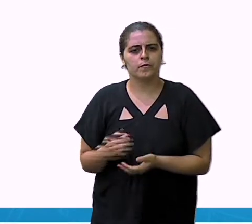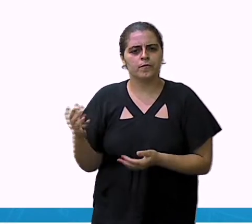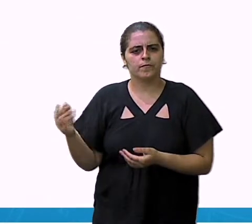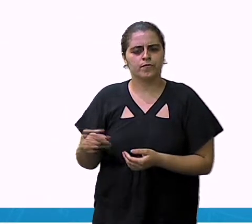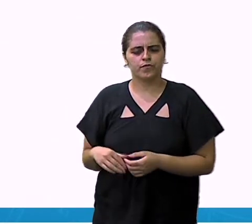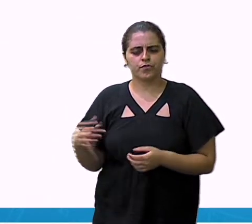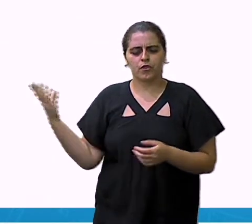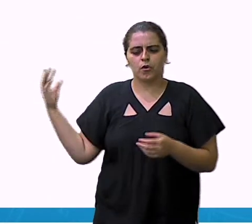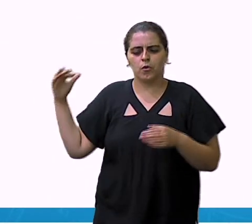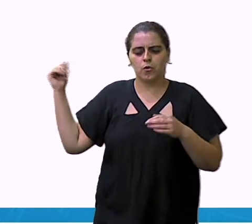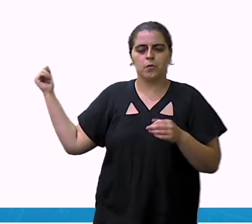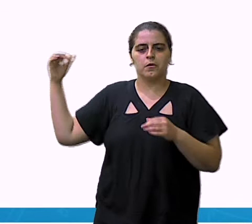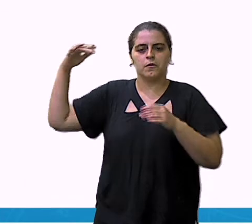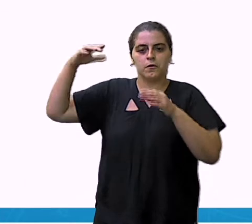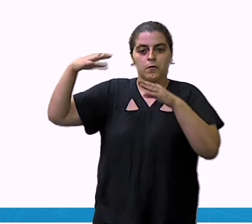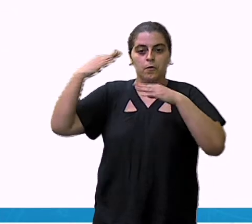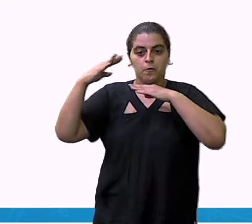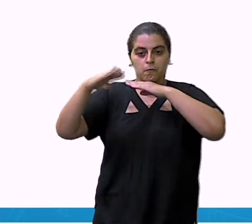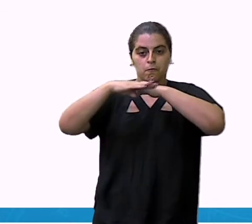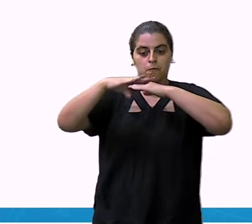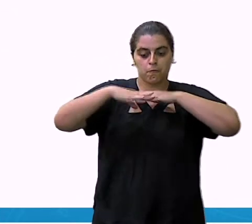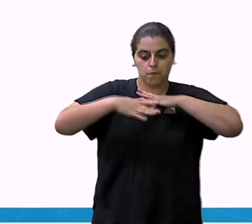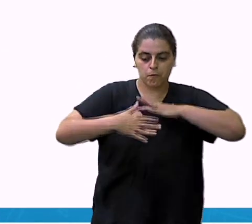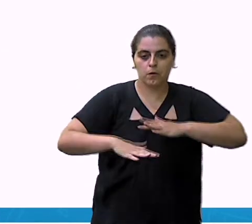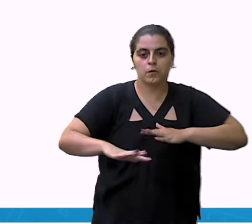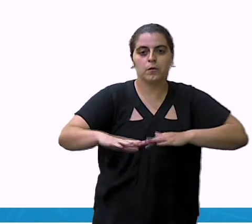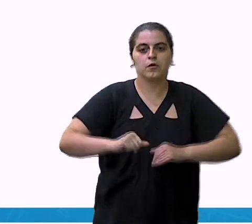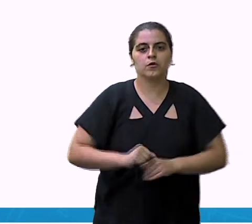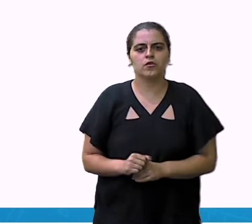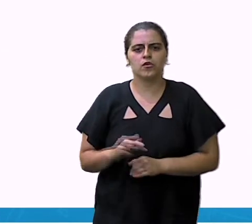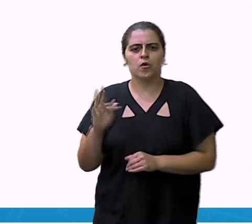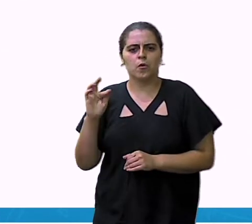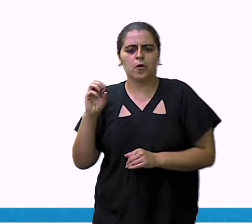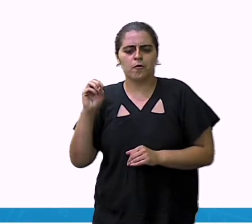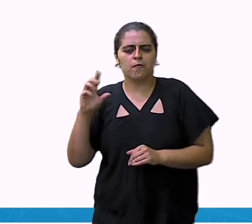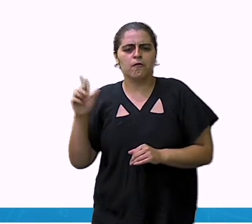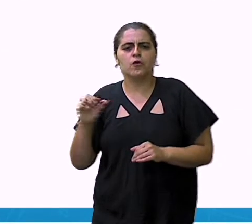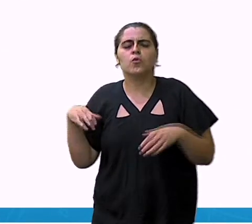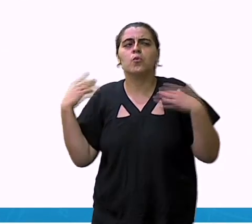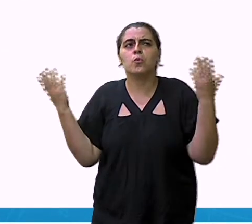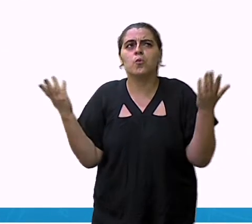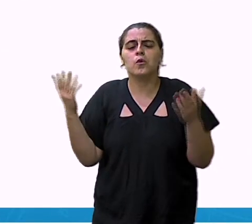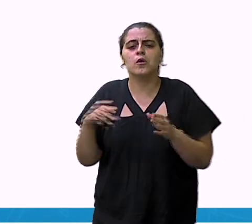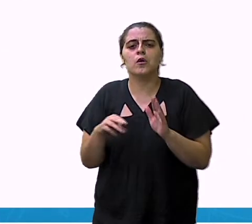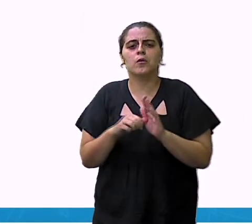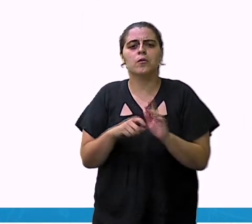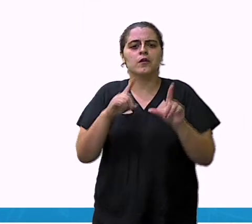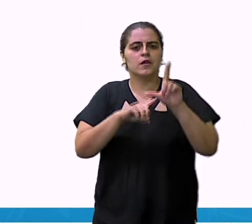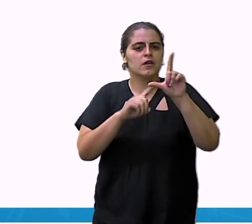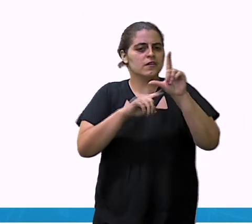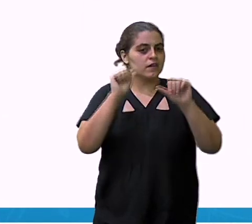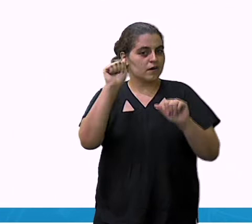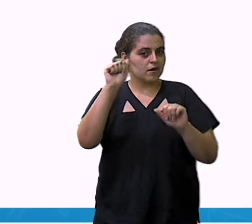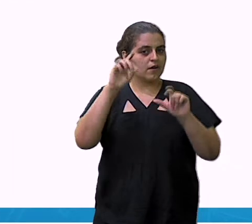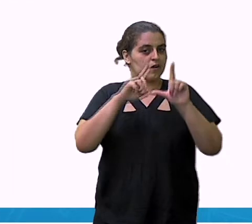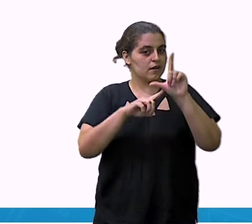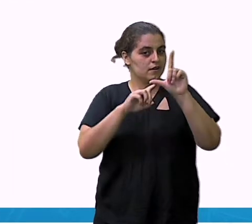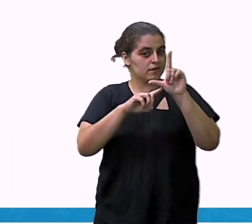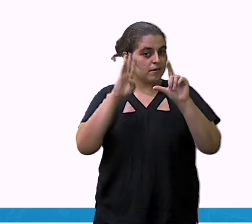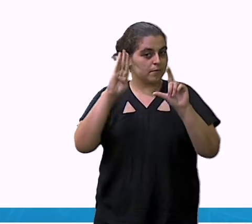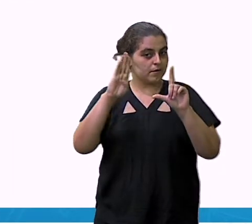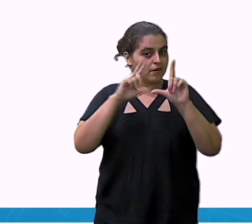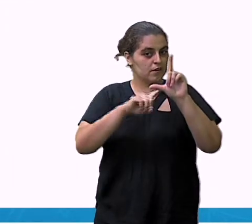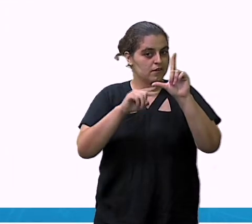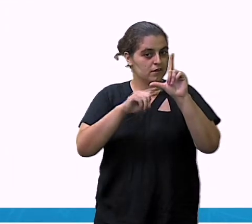um afluente, uma nascente ou uma foz? Lembrando que o curso do rio, olha, observa,